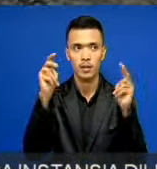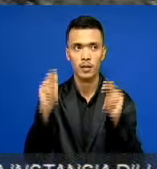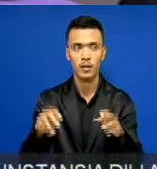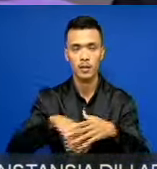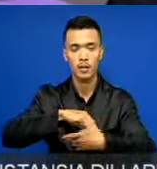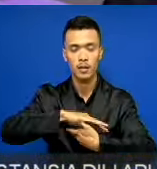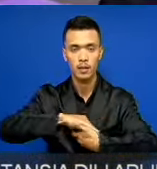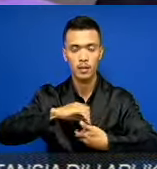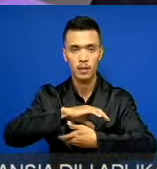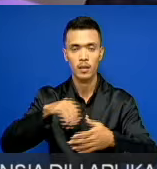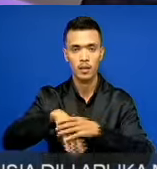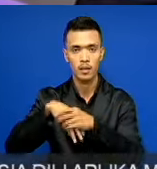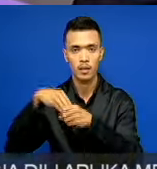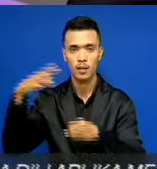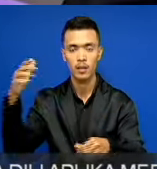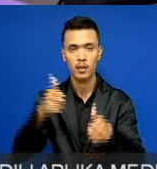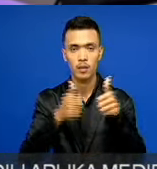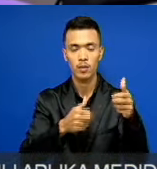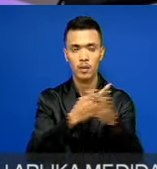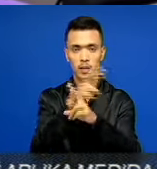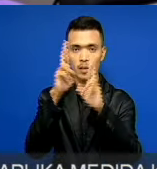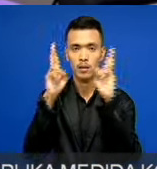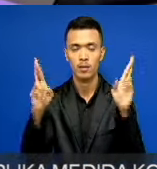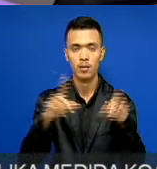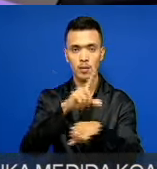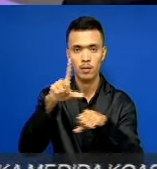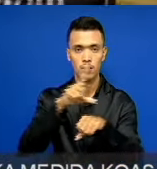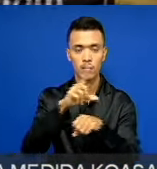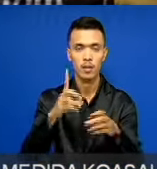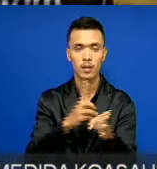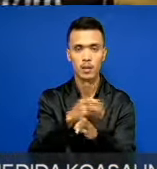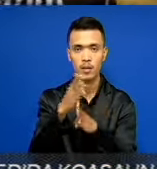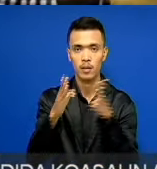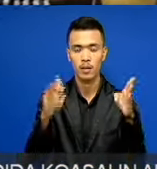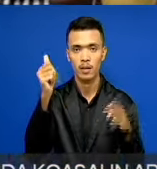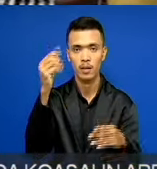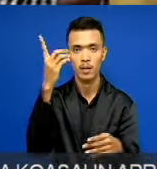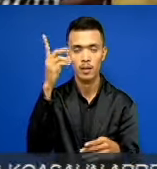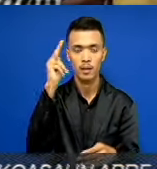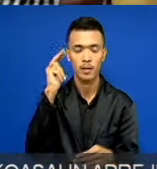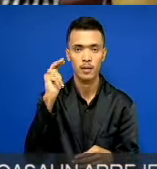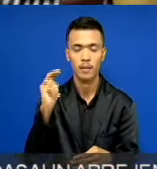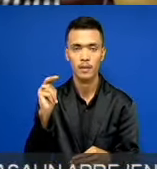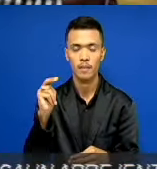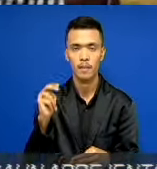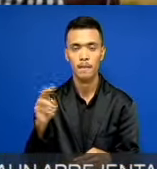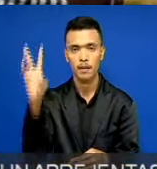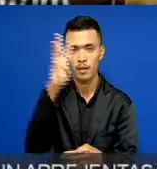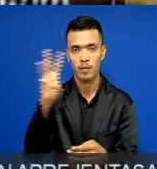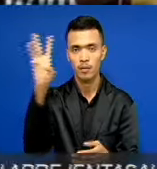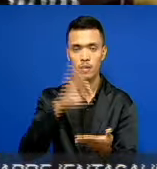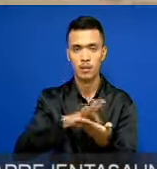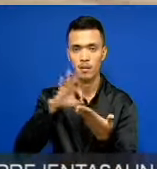ba resultado laboratório tamane diretor executivo ADN Luiz Lourenço da Costa quarta-feira